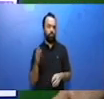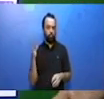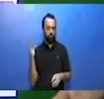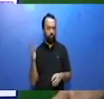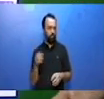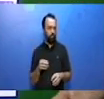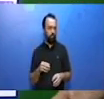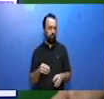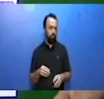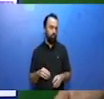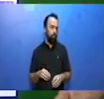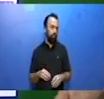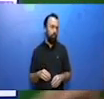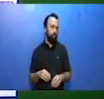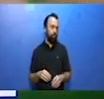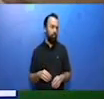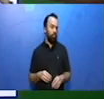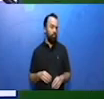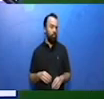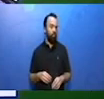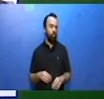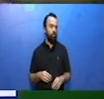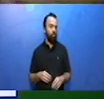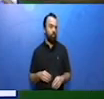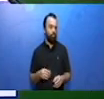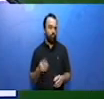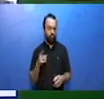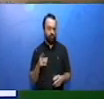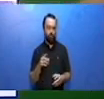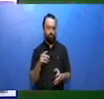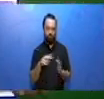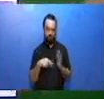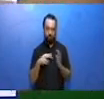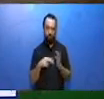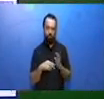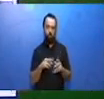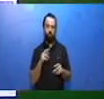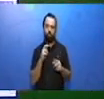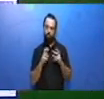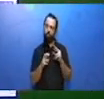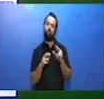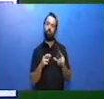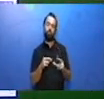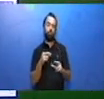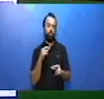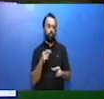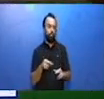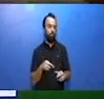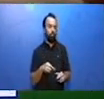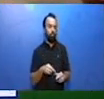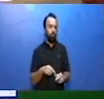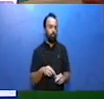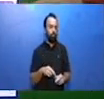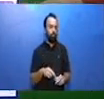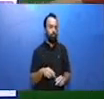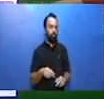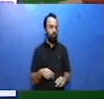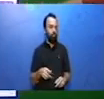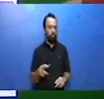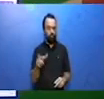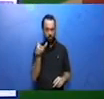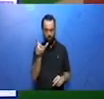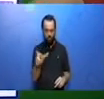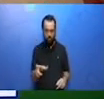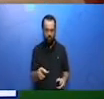apesar da passagem do tempo? Tá? Então, você vai ler o texto, responder. Aí tá aqui, ó.